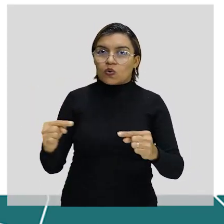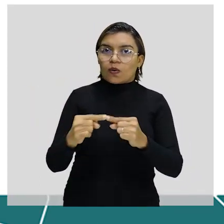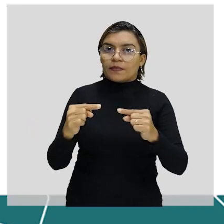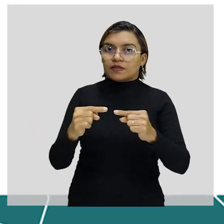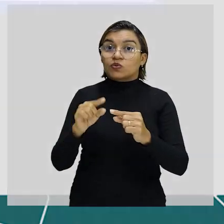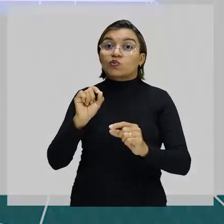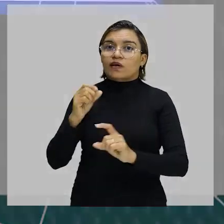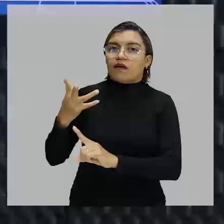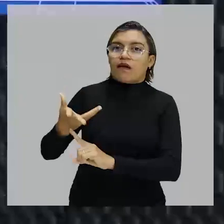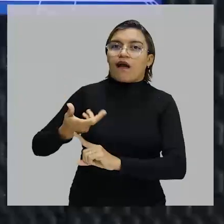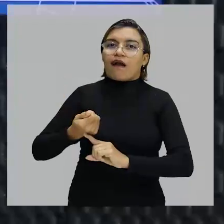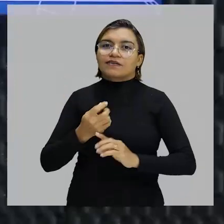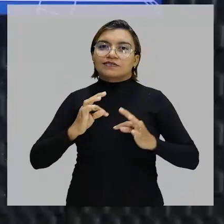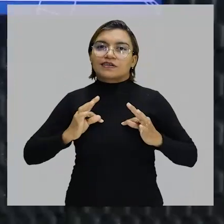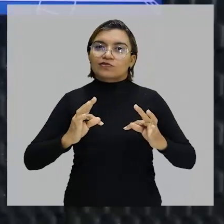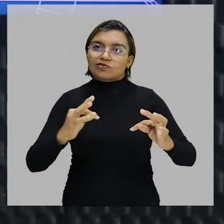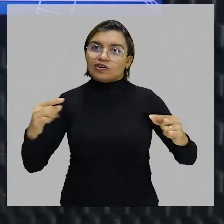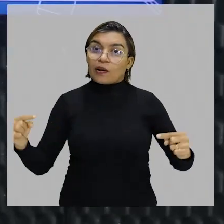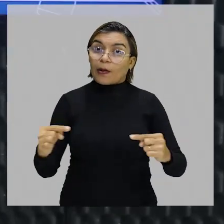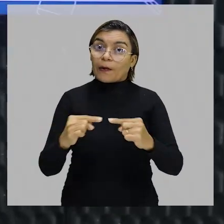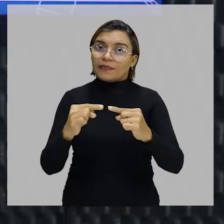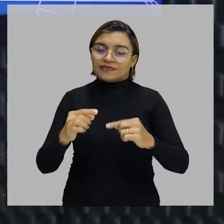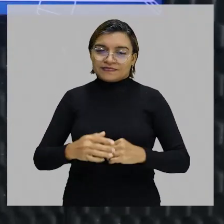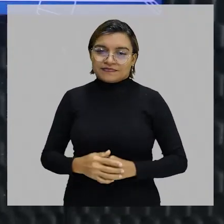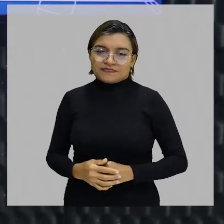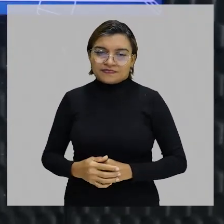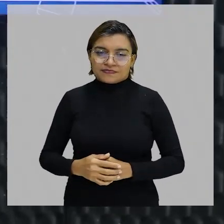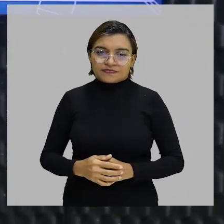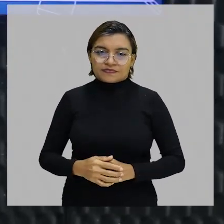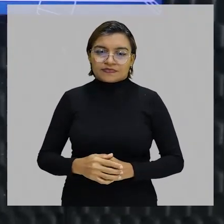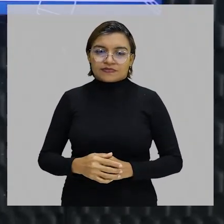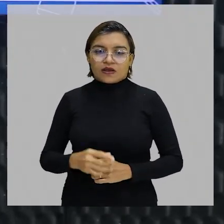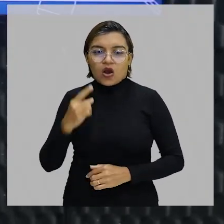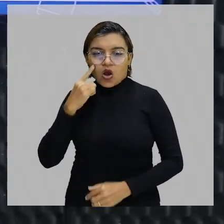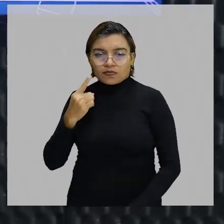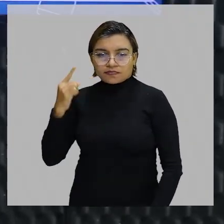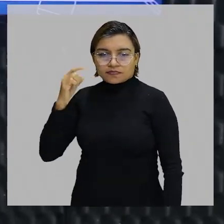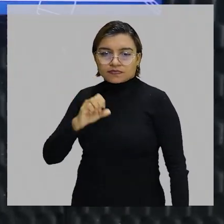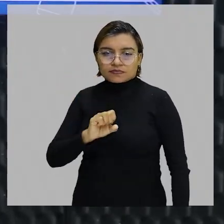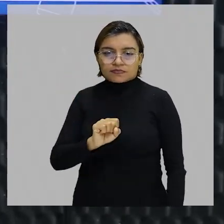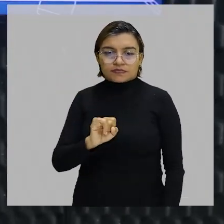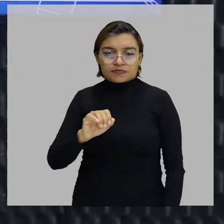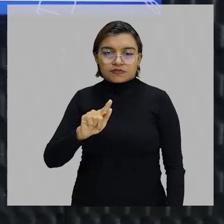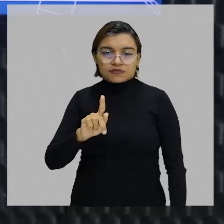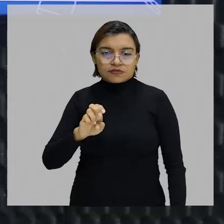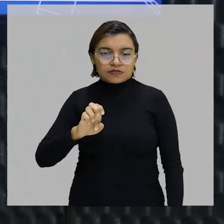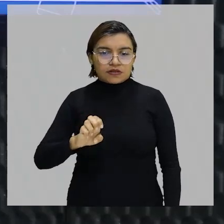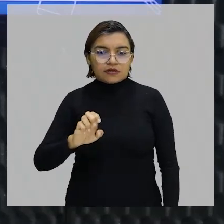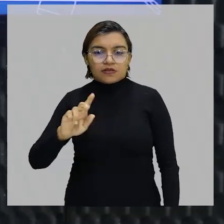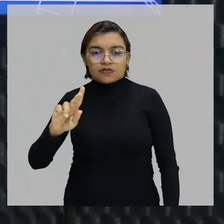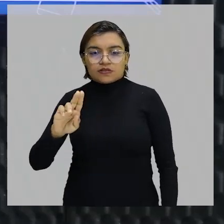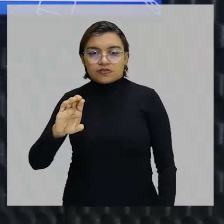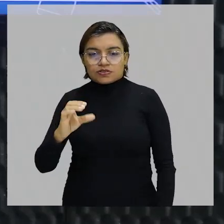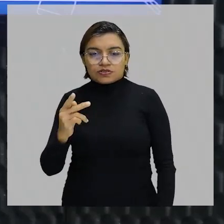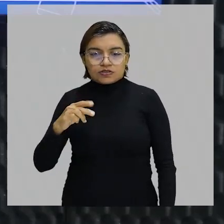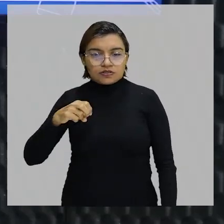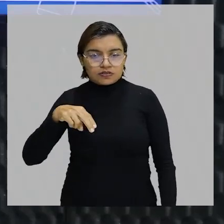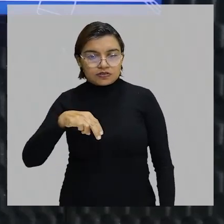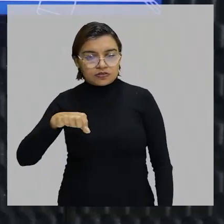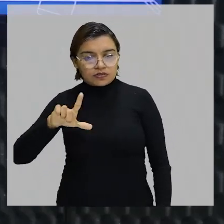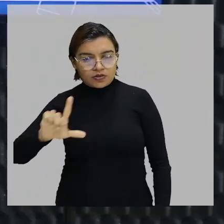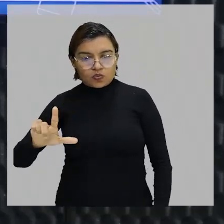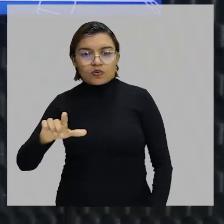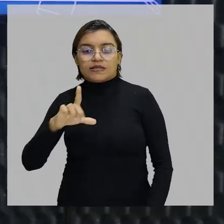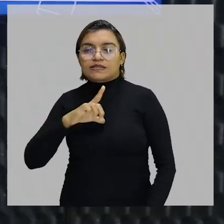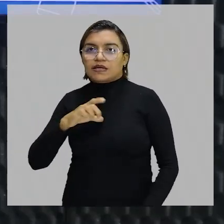vídeo instalação, ela é física. Já o single channel, ele vai aproximando da ideia da televisão dos anos 60,